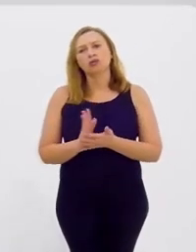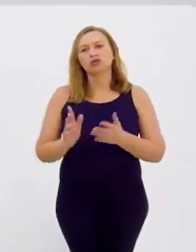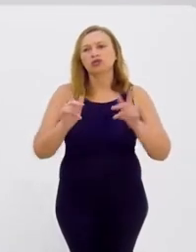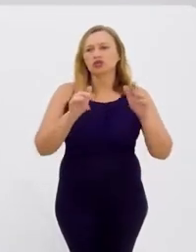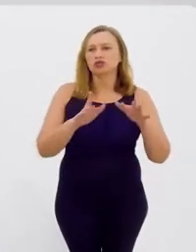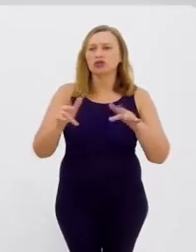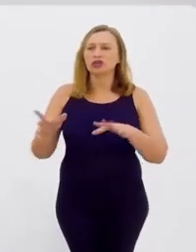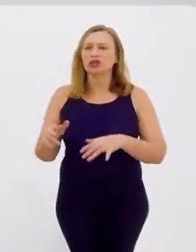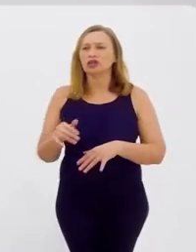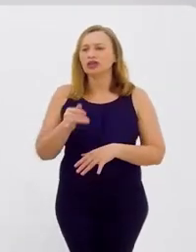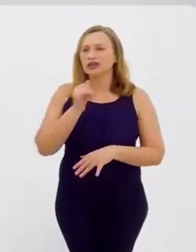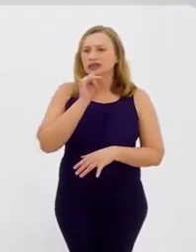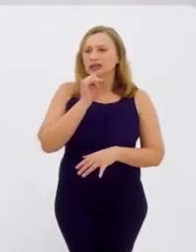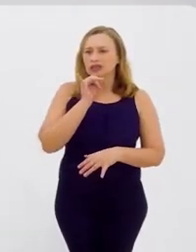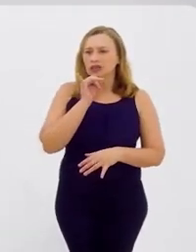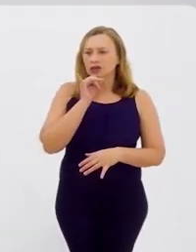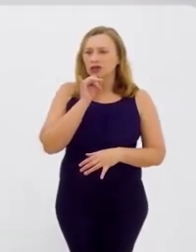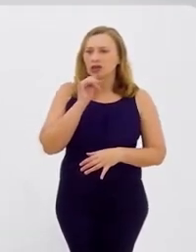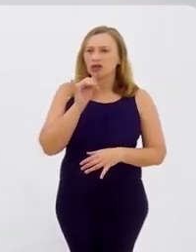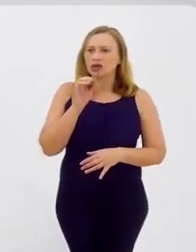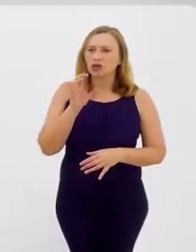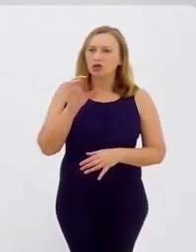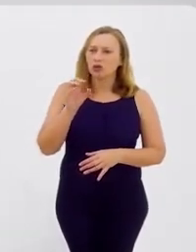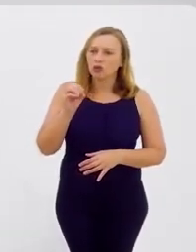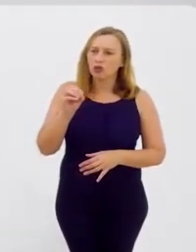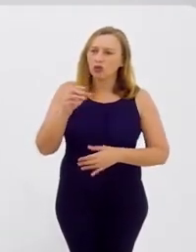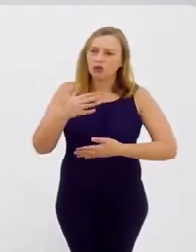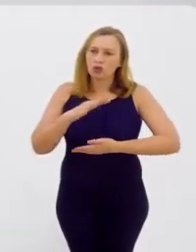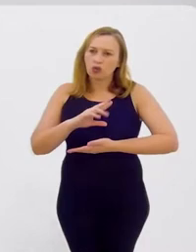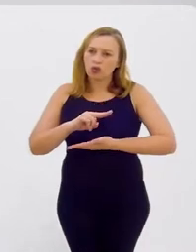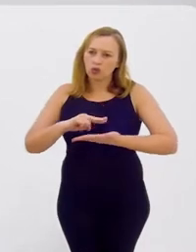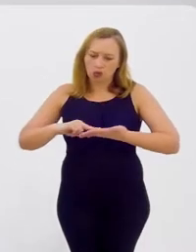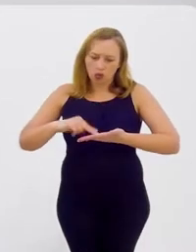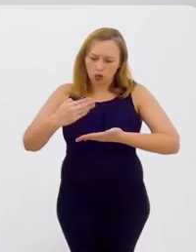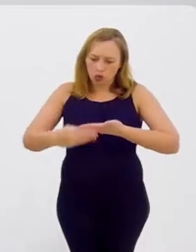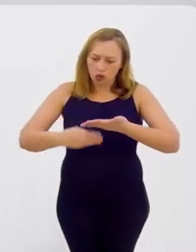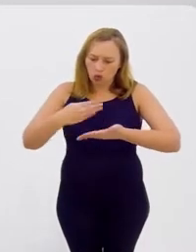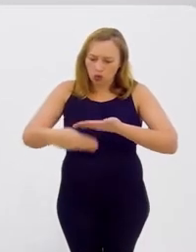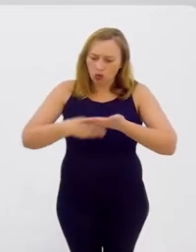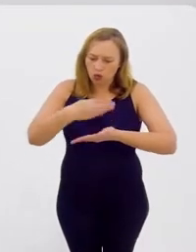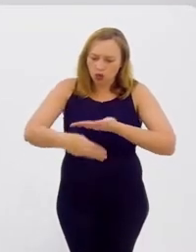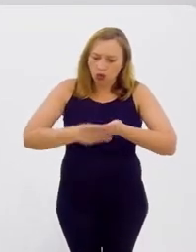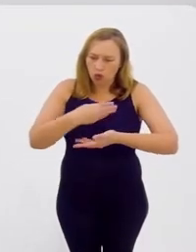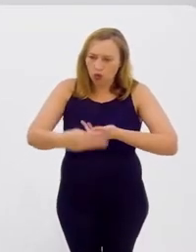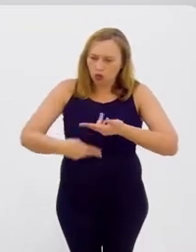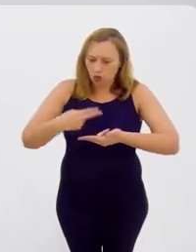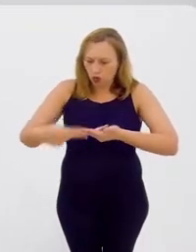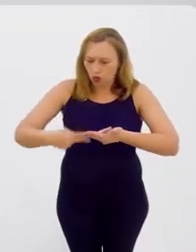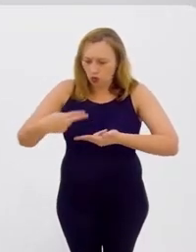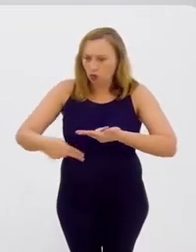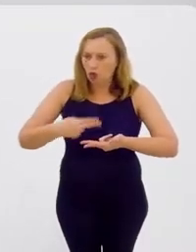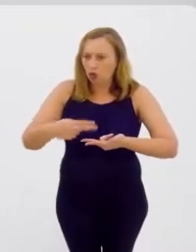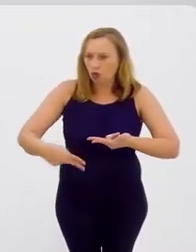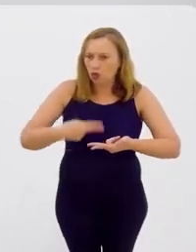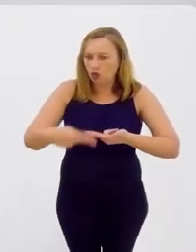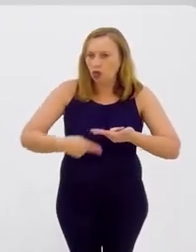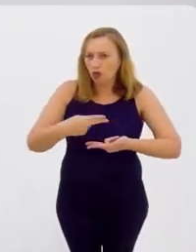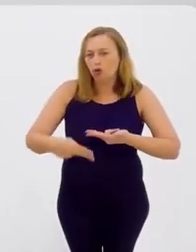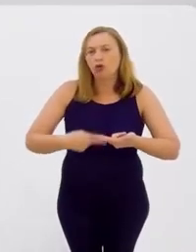peculiares, por exemplo, elas têm que banhar o corpo, esse corpo ele é envolto em tecido